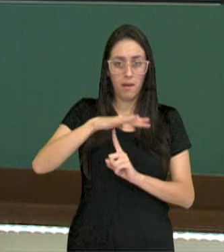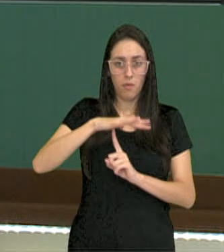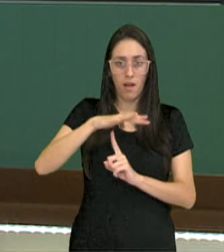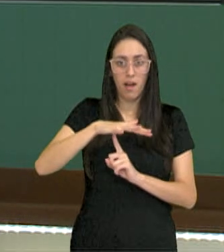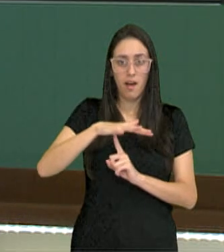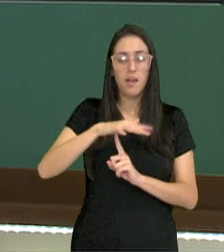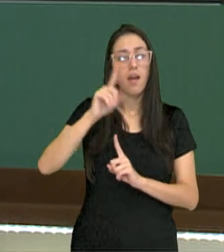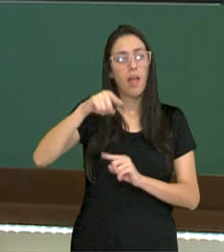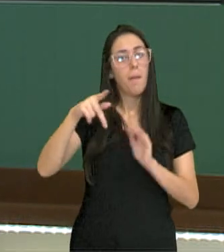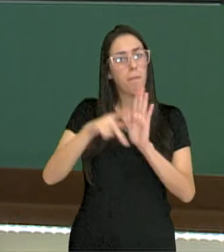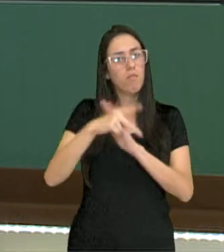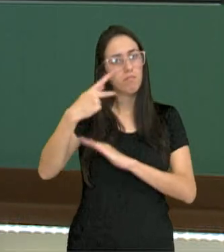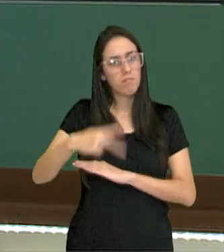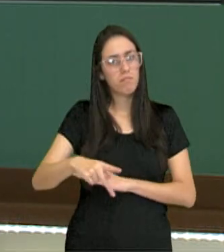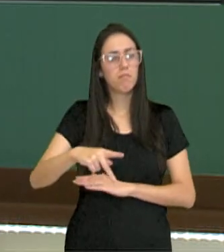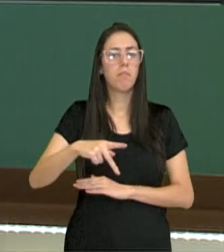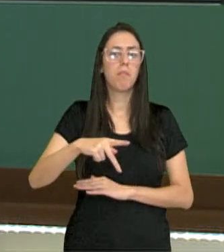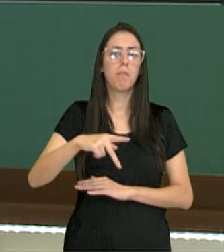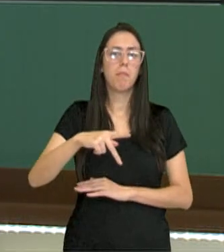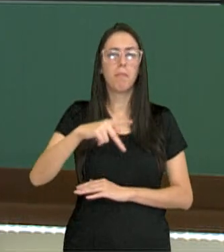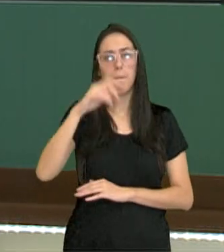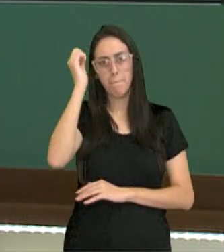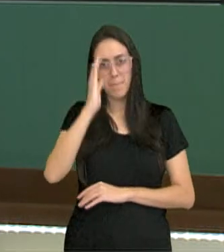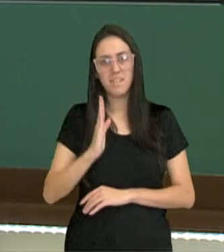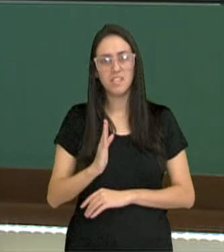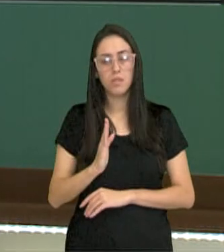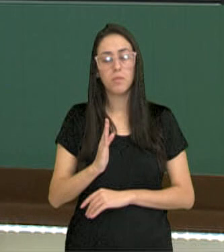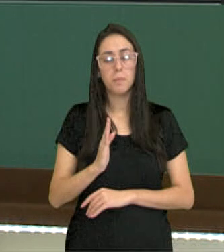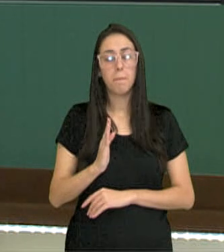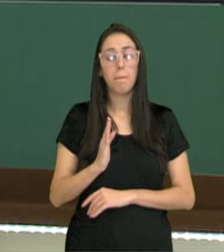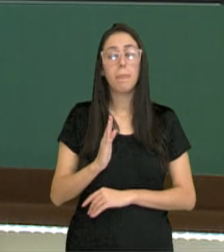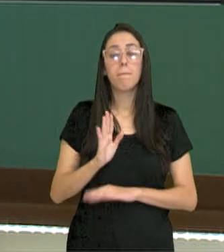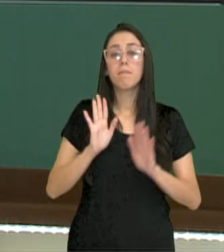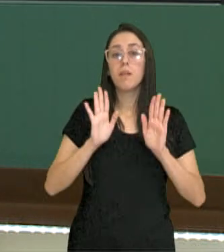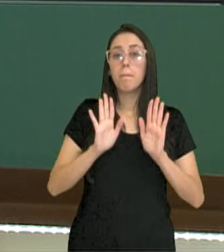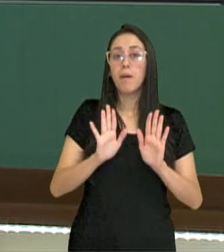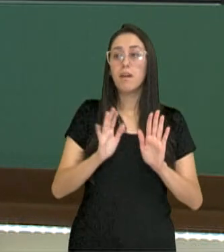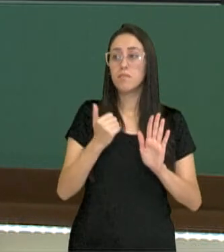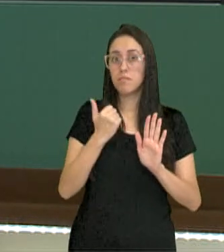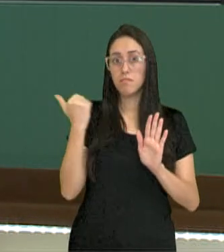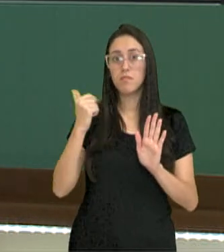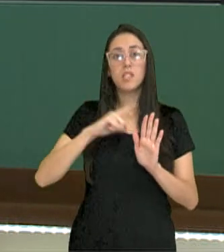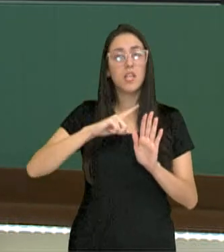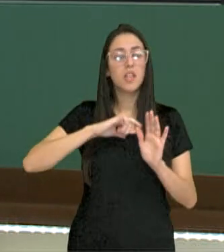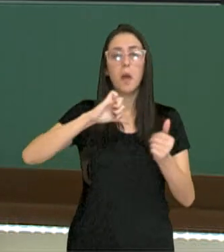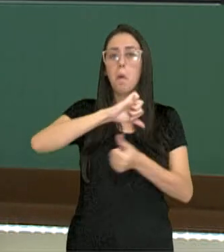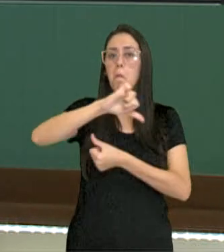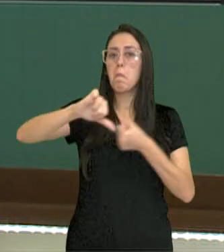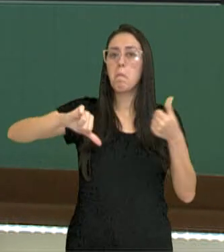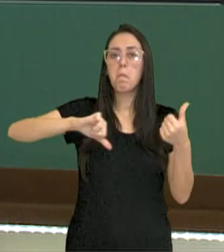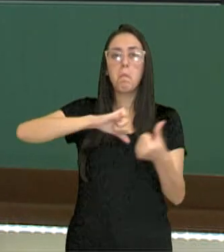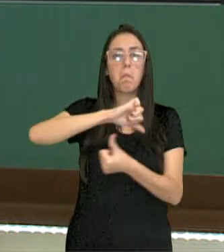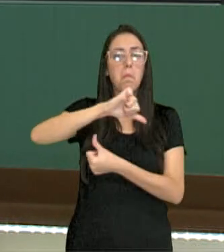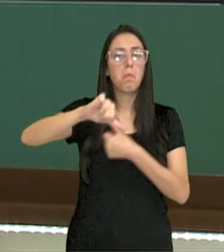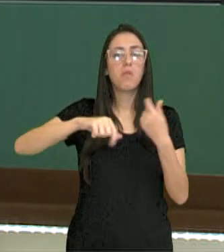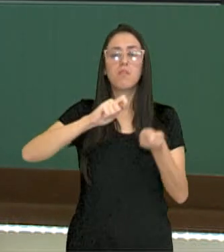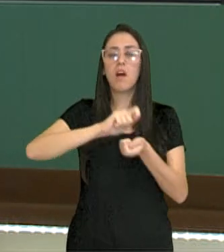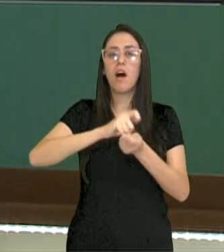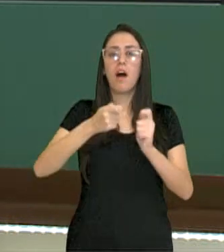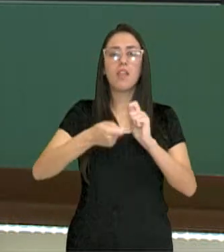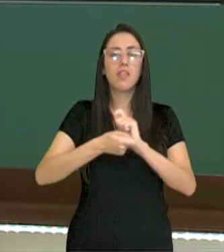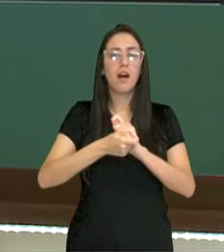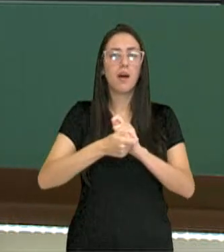espécie nossa, aqui do Brasil, é um grupo que apresenta modificações das suas folhas para suportar